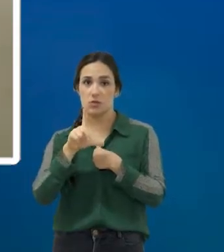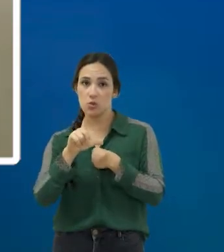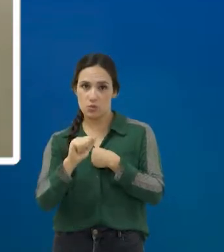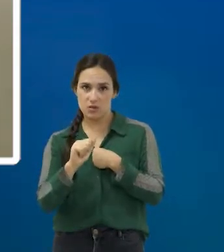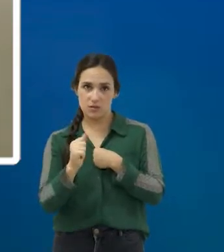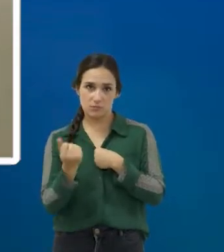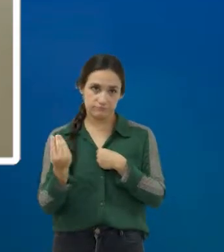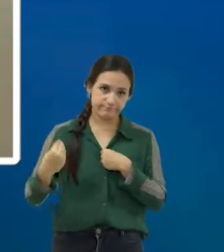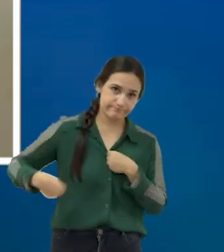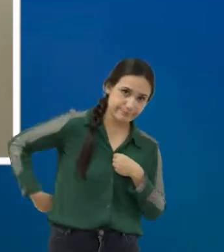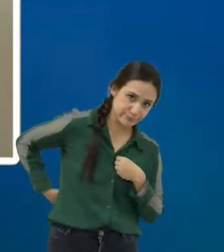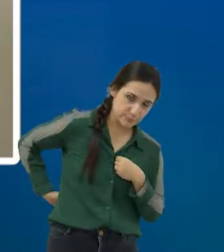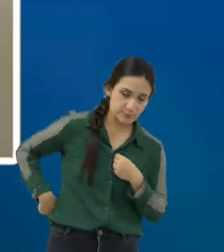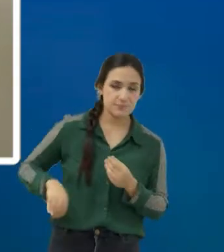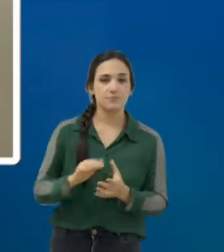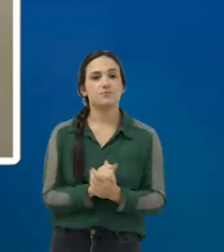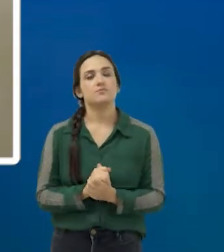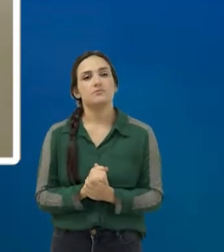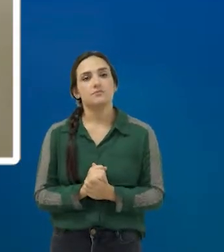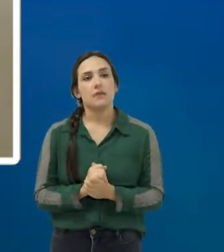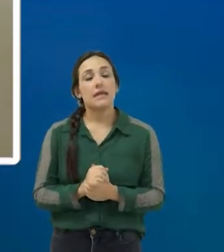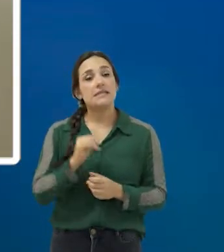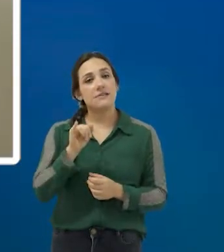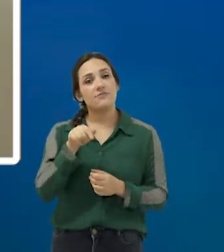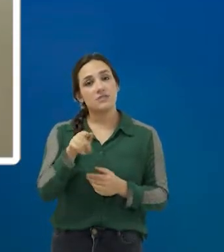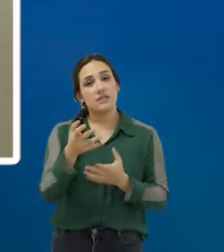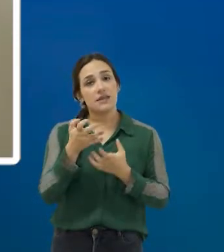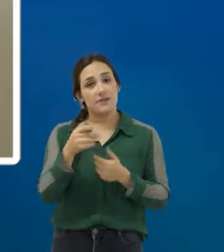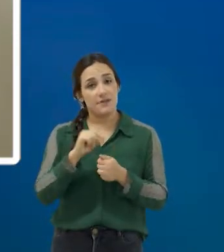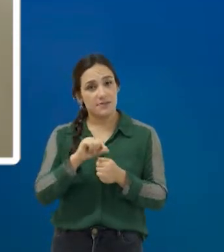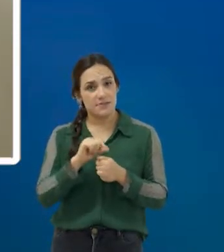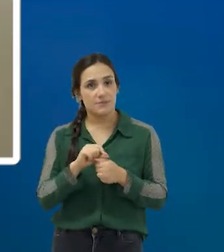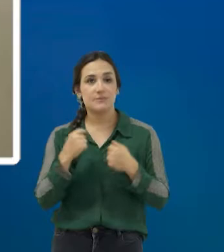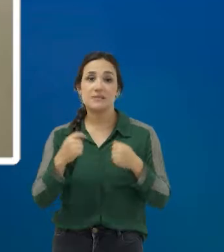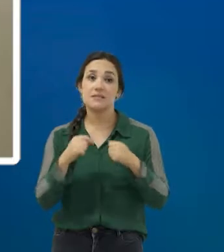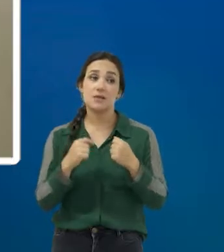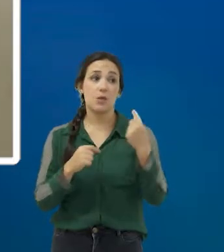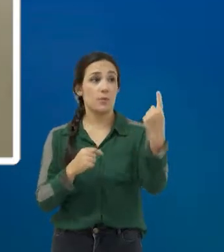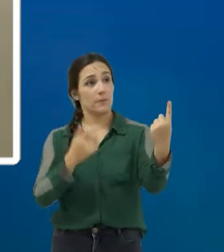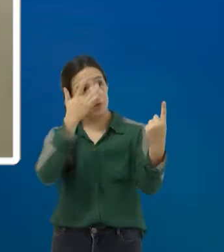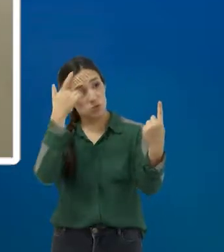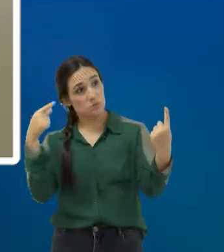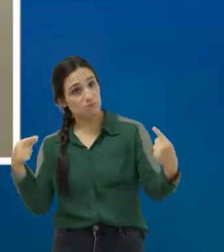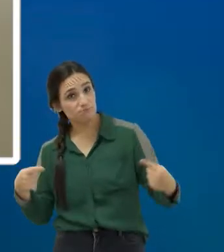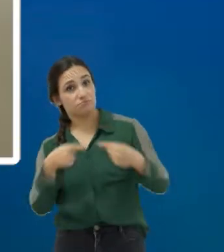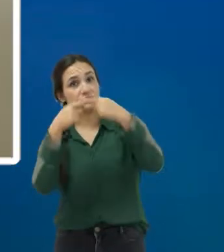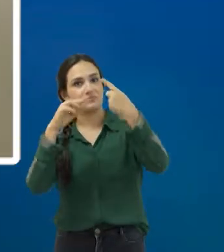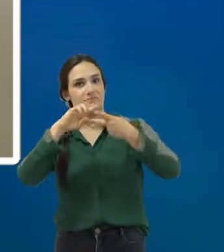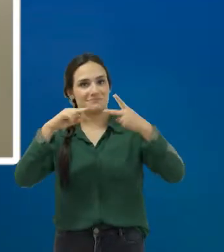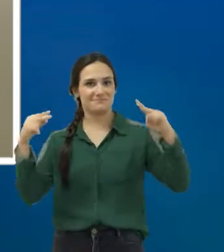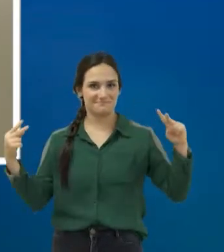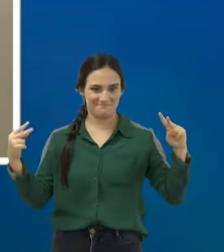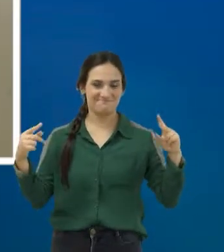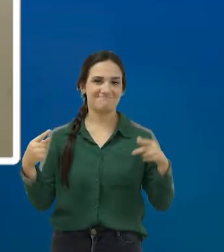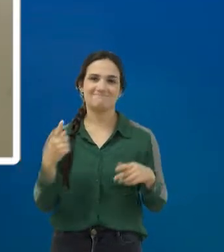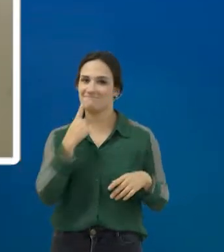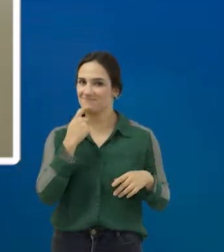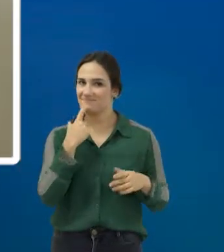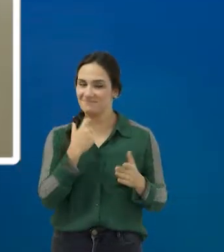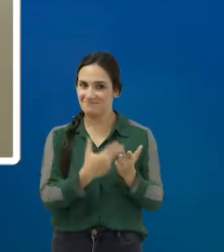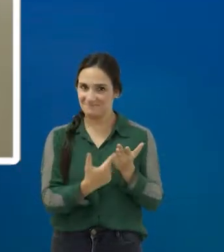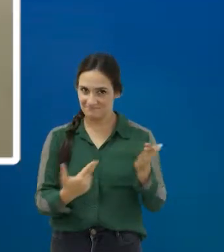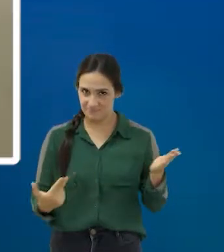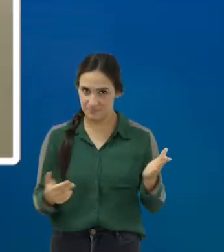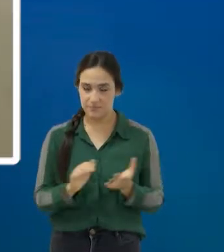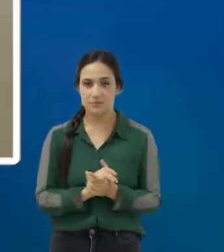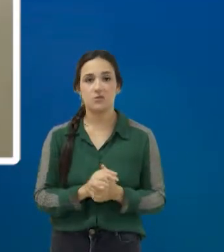transplante de medula óssea. Então, para fazer o transplante, ele precisa de um doador. Então, as pessoas que estiverem de boa saúde,